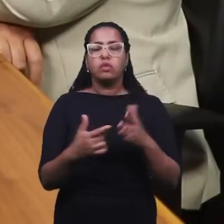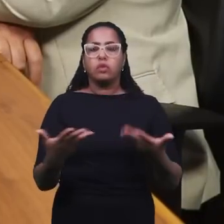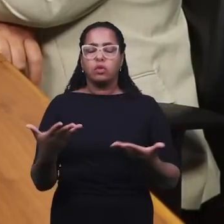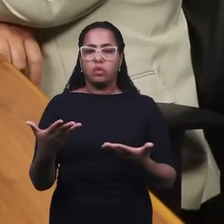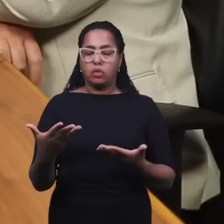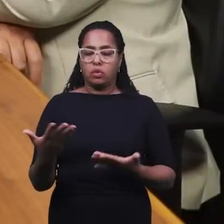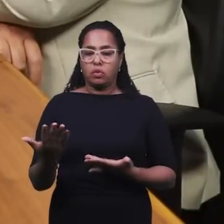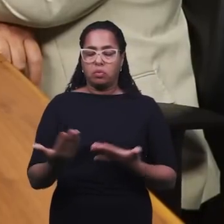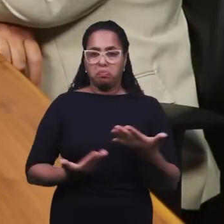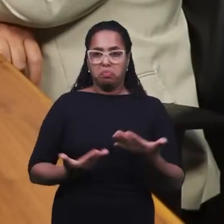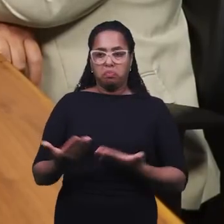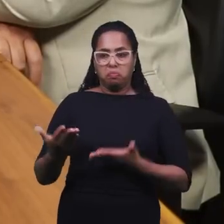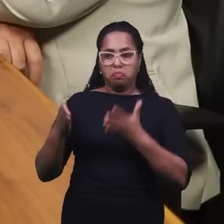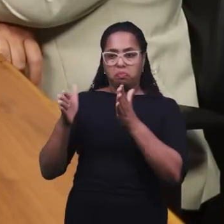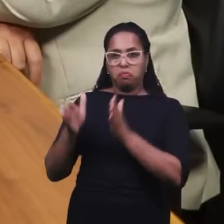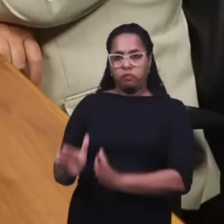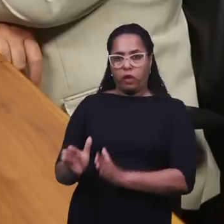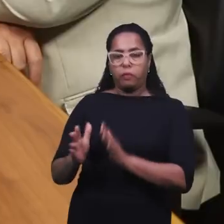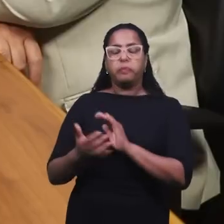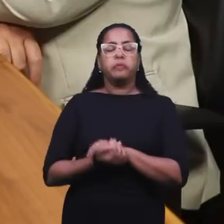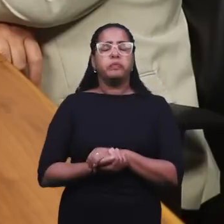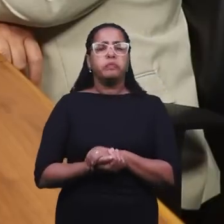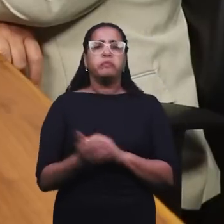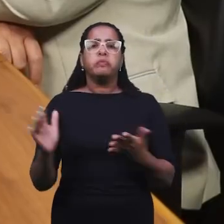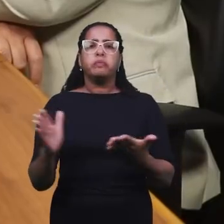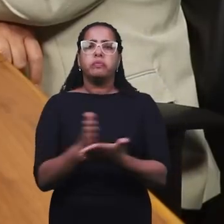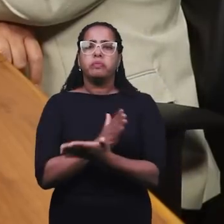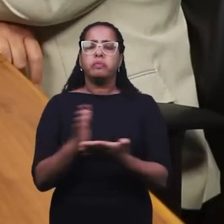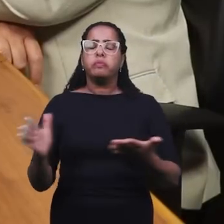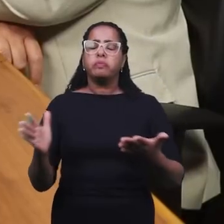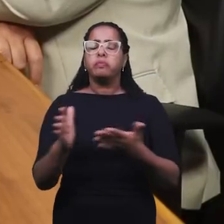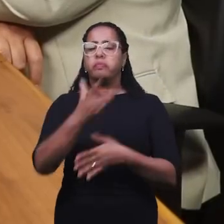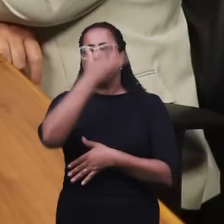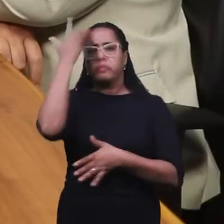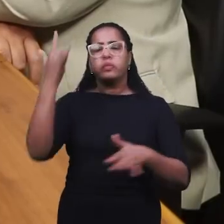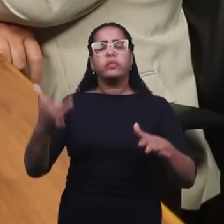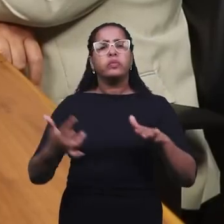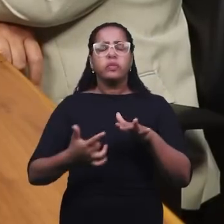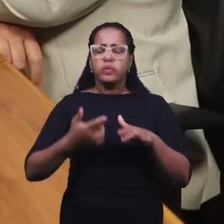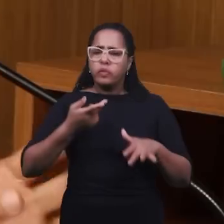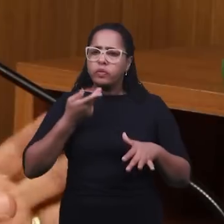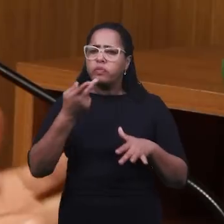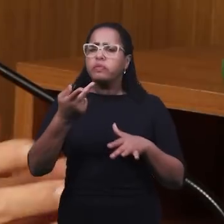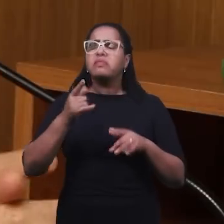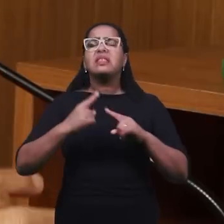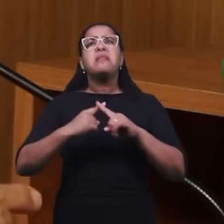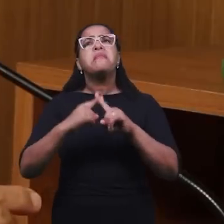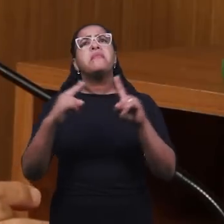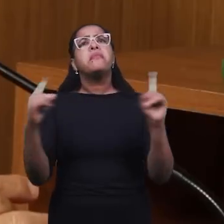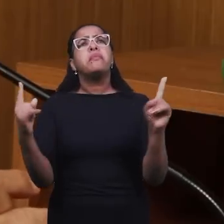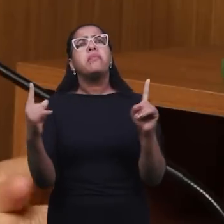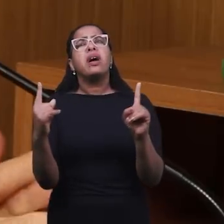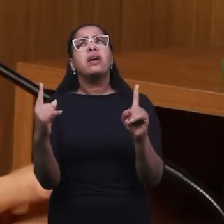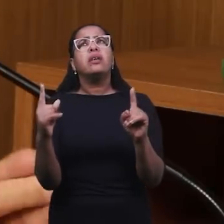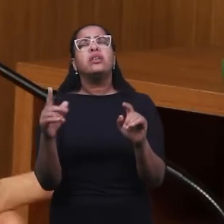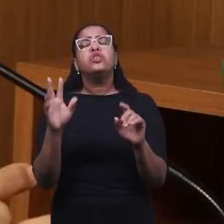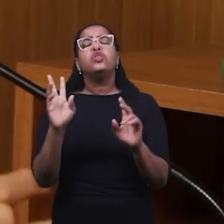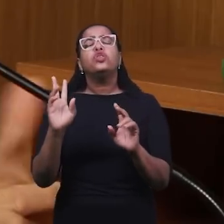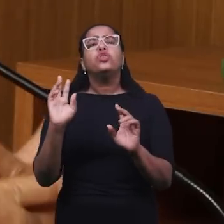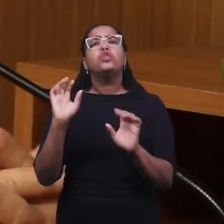Eu repito, né? Ratifico aquilo que nós falamos